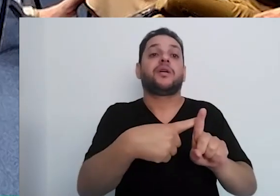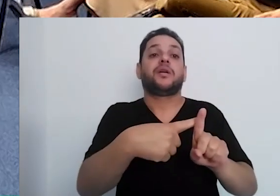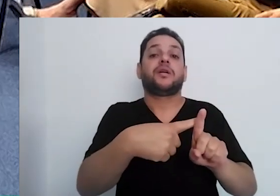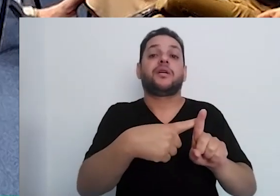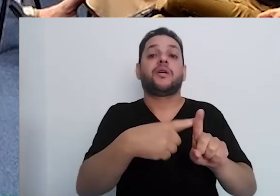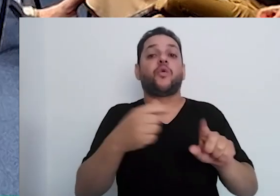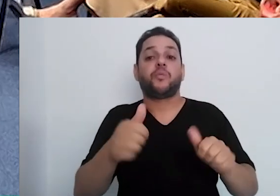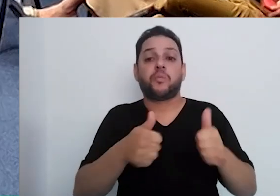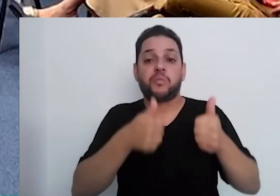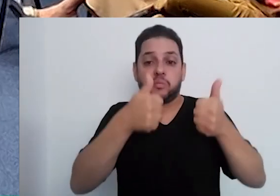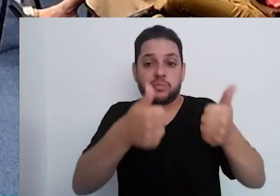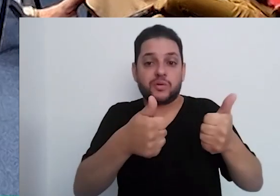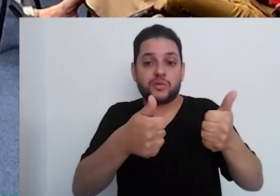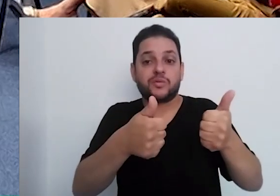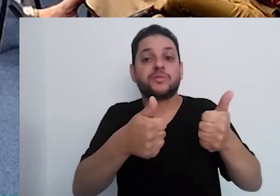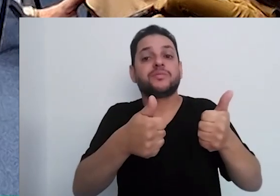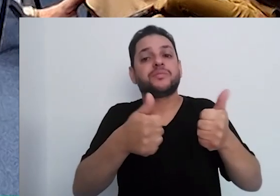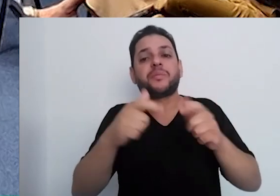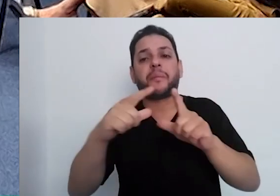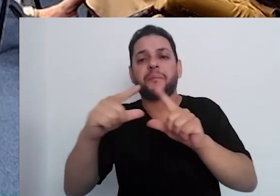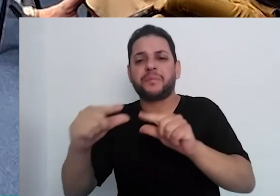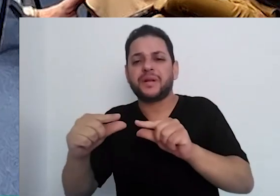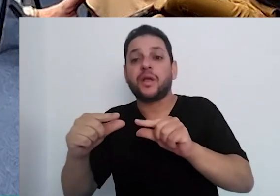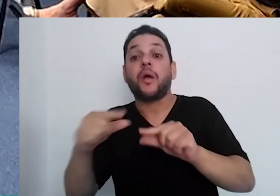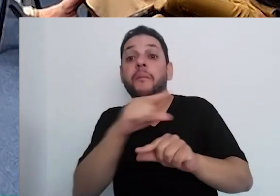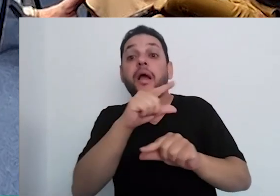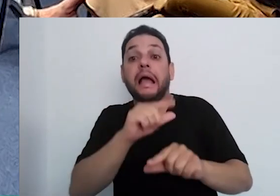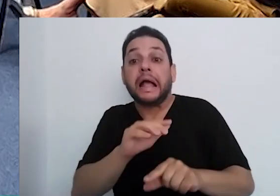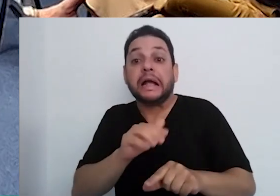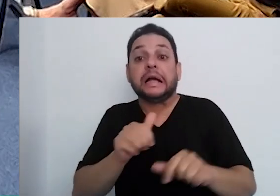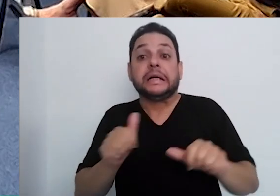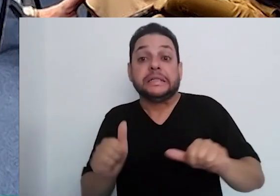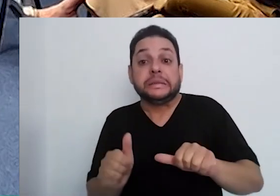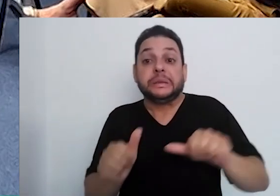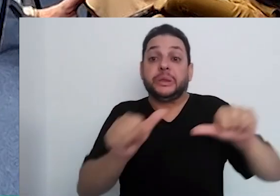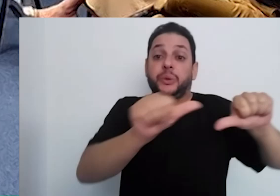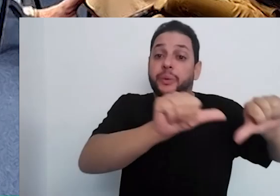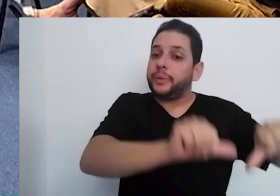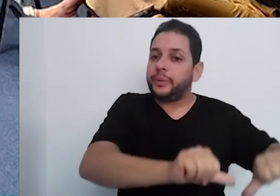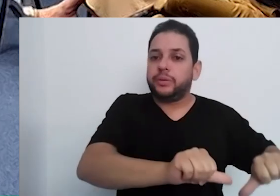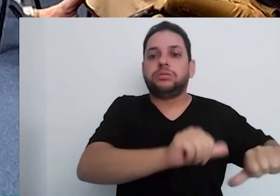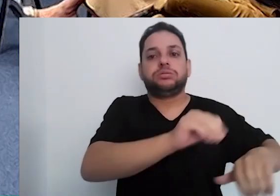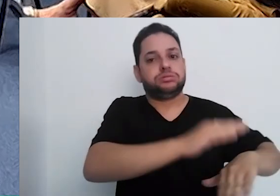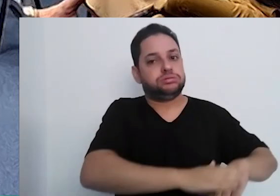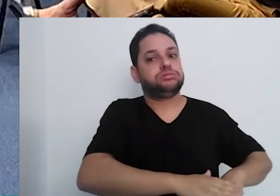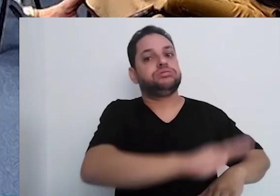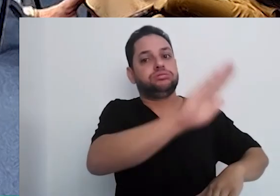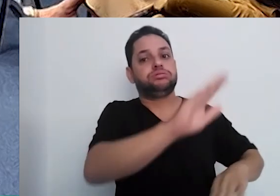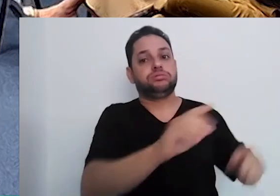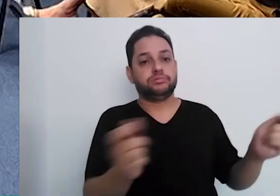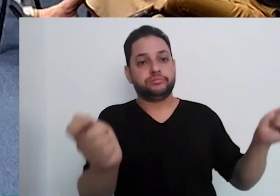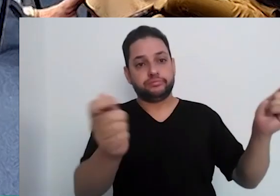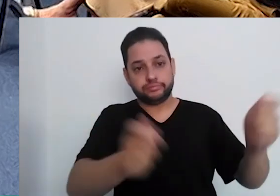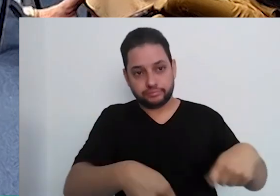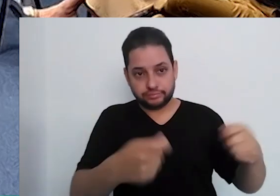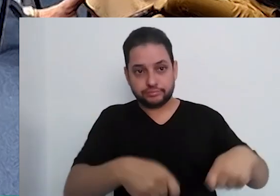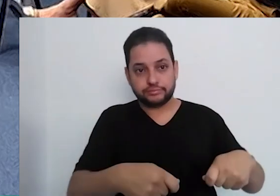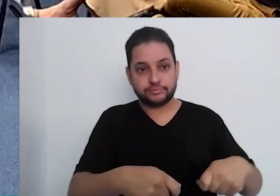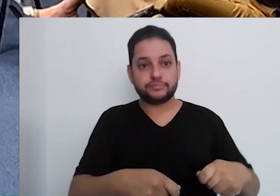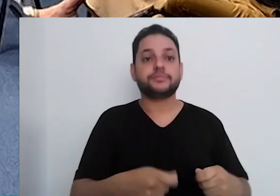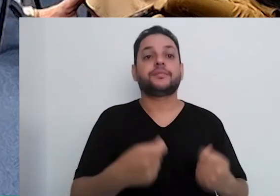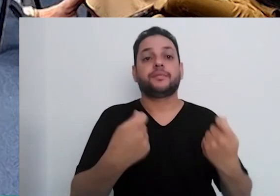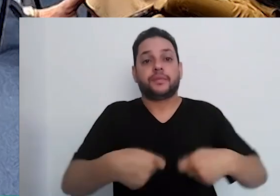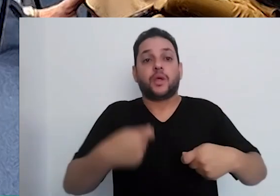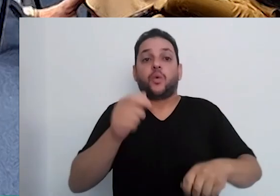que a chance de ter um efeito nocivo sobre um caso qualquer que ainda esteja em andamento Então esse era mais ou menos um cuidado que a gente que a gente